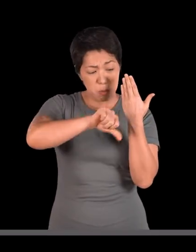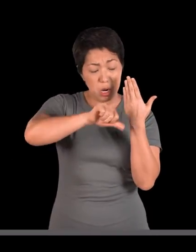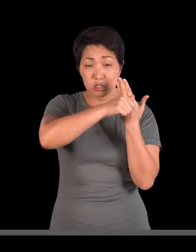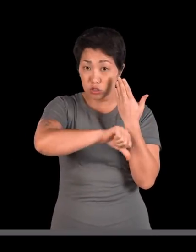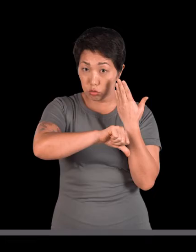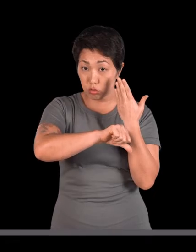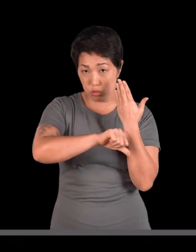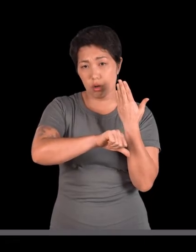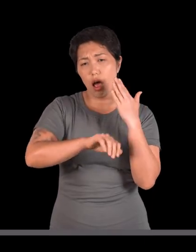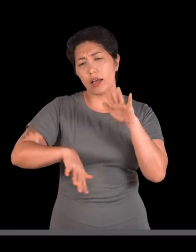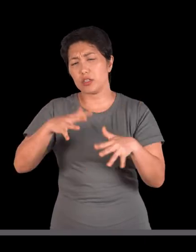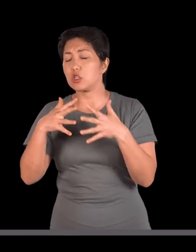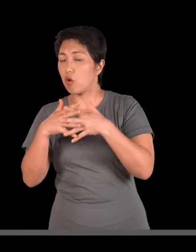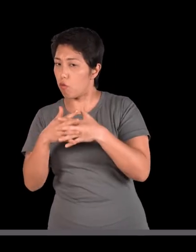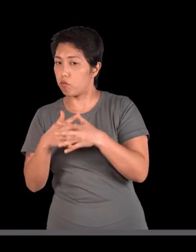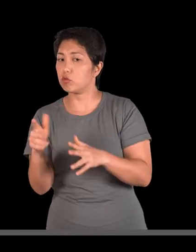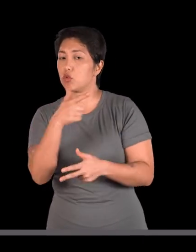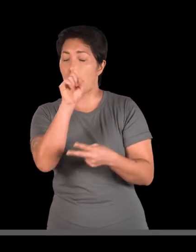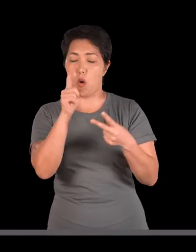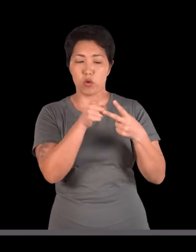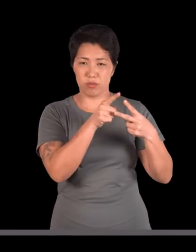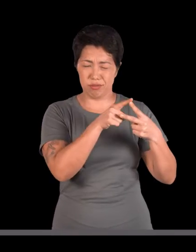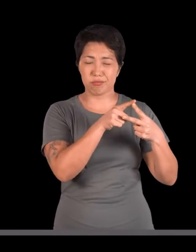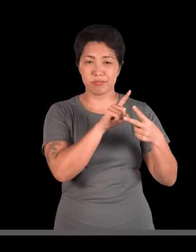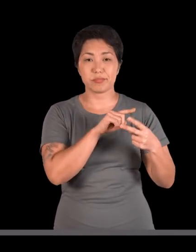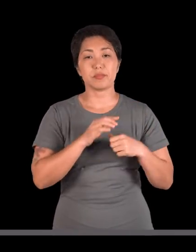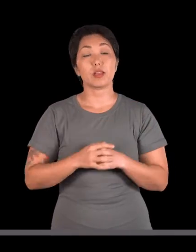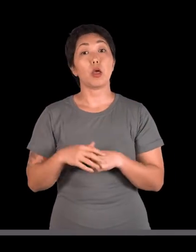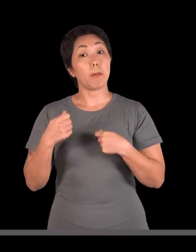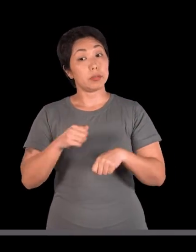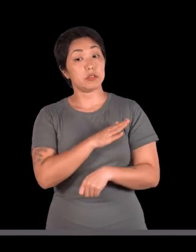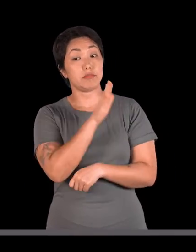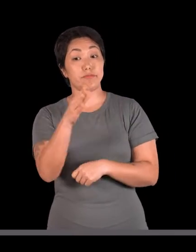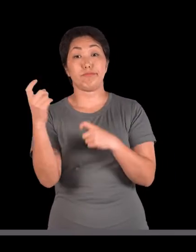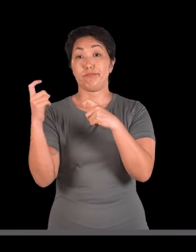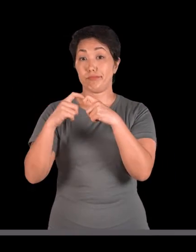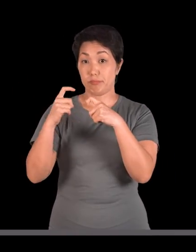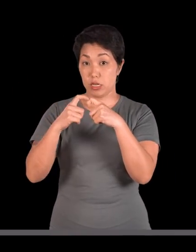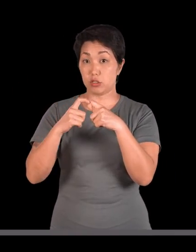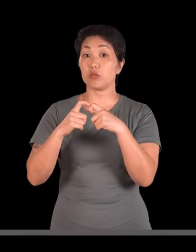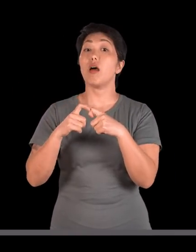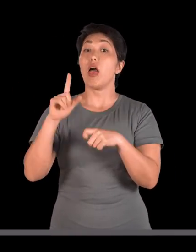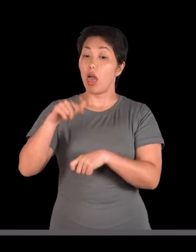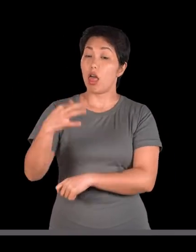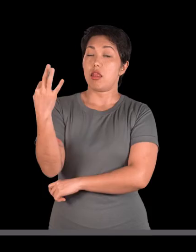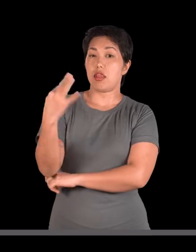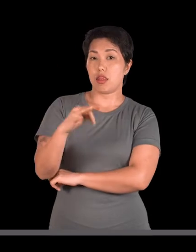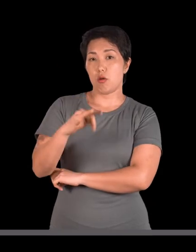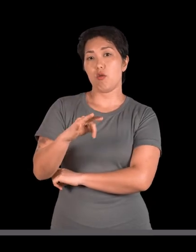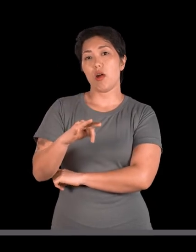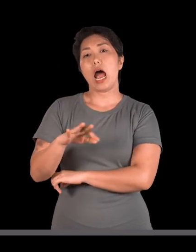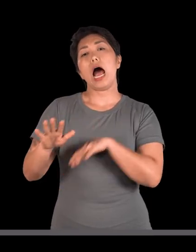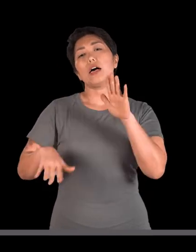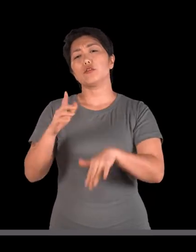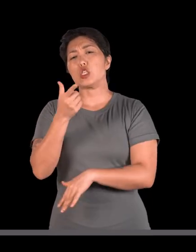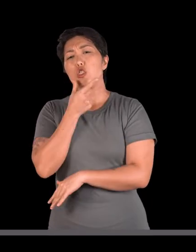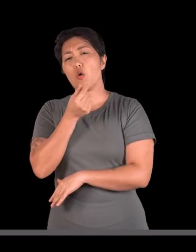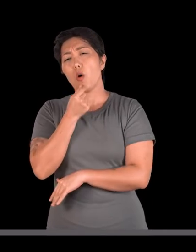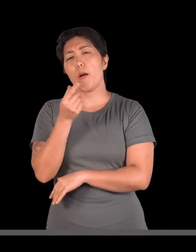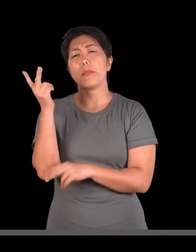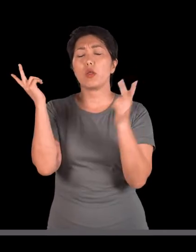vezes até confundido com o cancro mole. Então, precisa realmente desse atendimento médico. Isso vai ser doloroso. No homem é muito